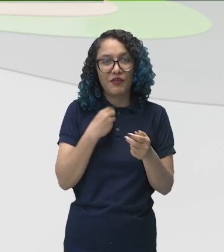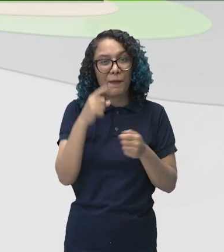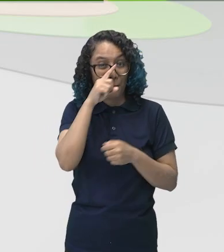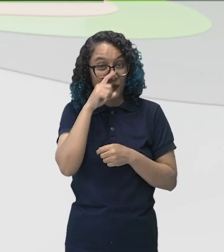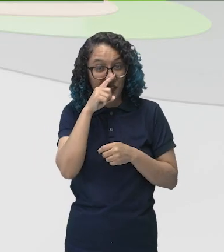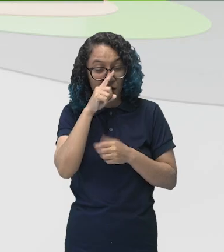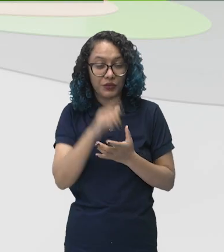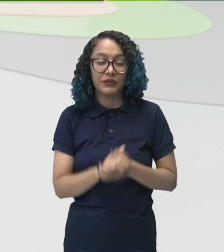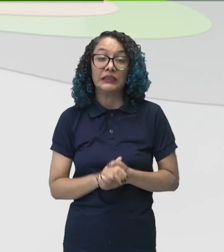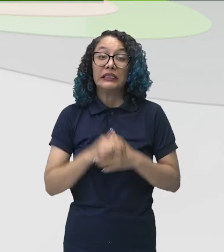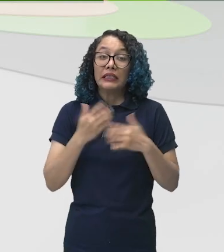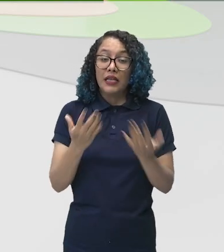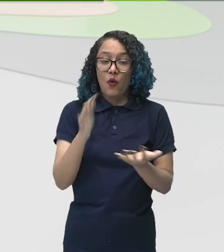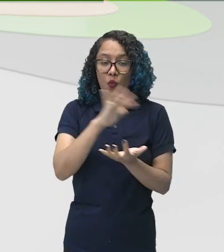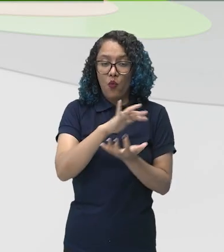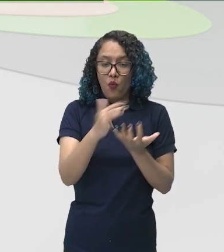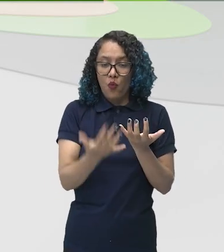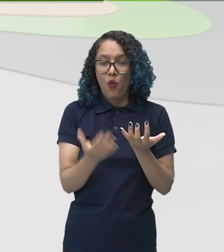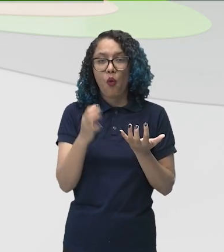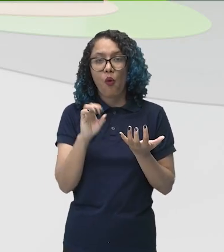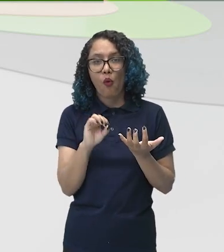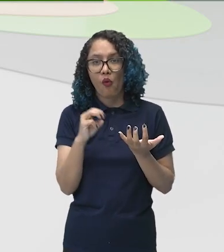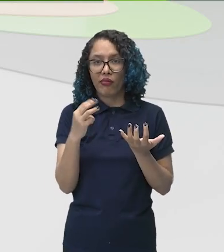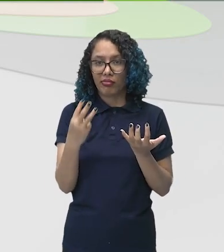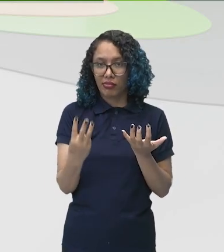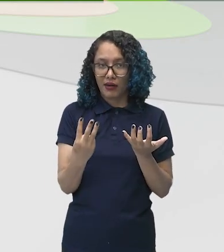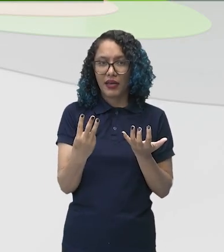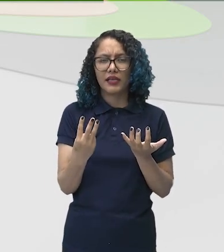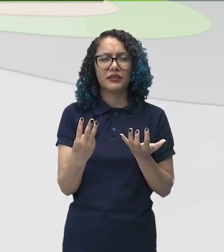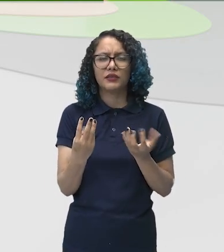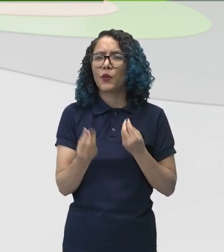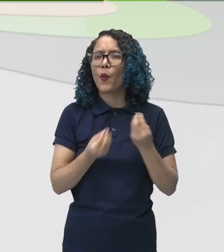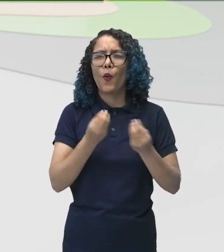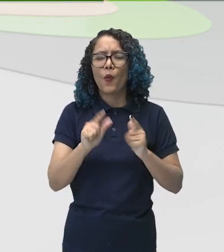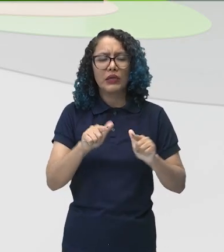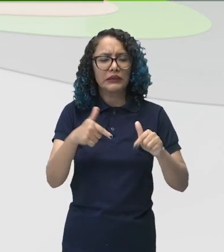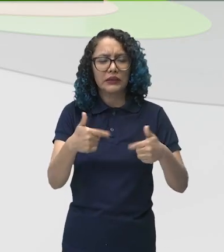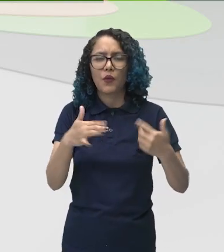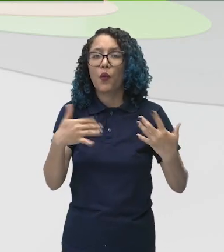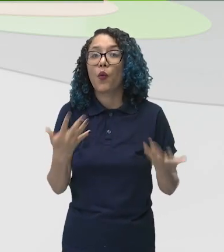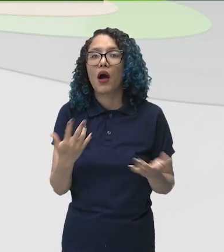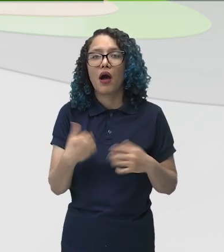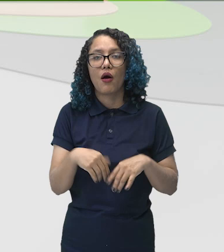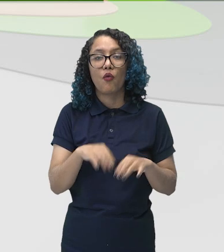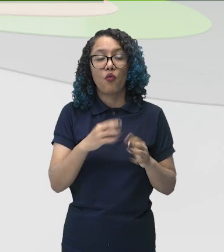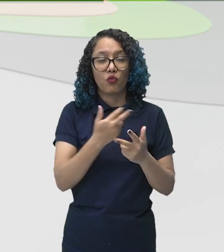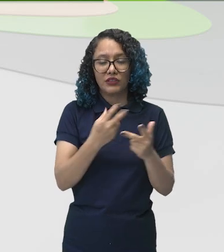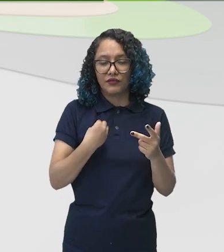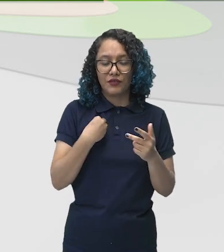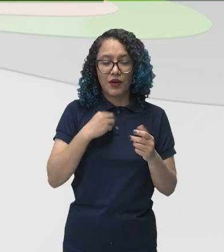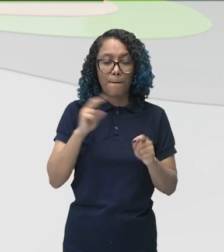ozônio que está presente na nossa atmosfera, ela atua protegendo os seres vivos de danos